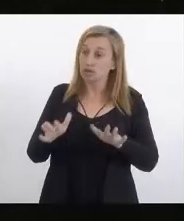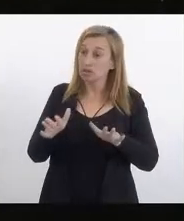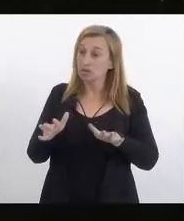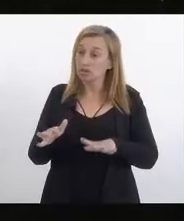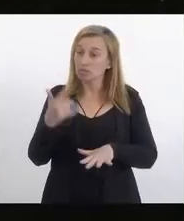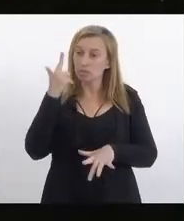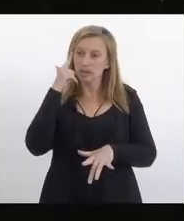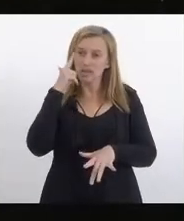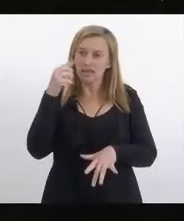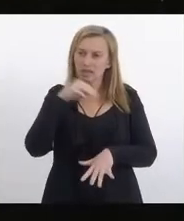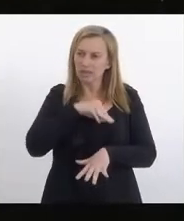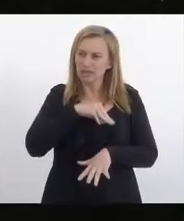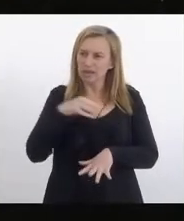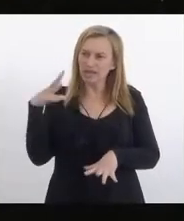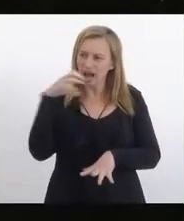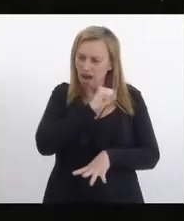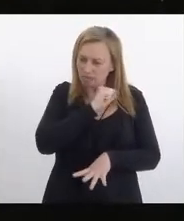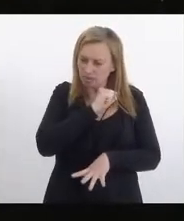aqui muito rápida.